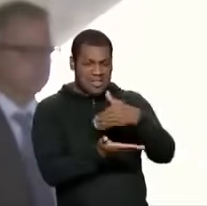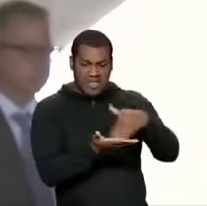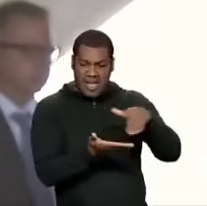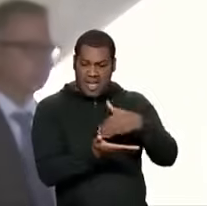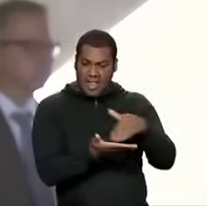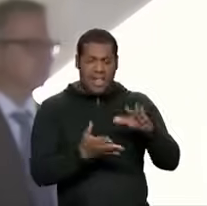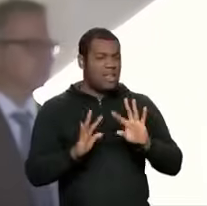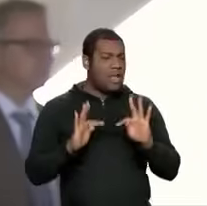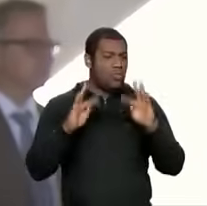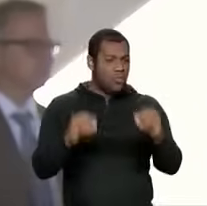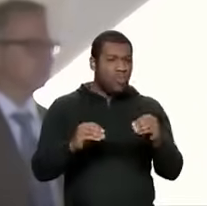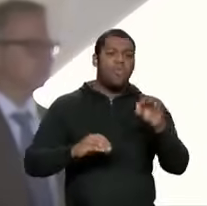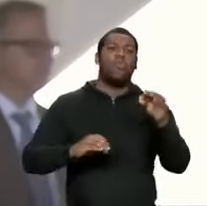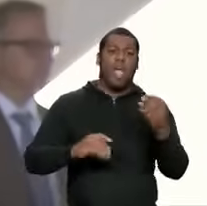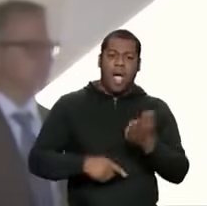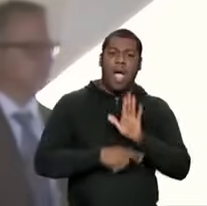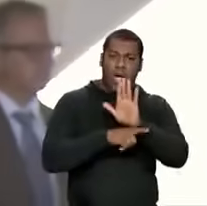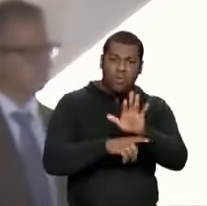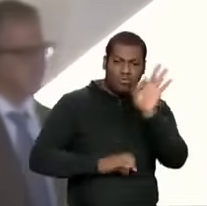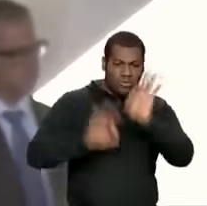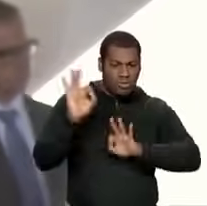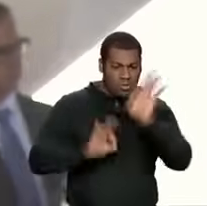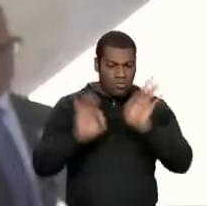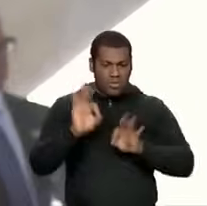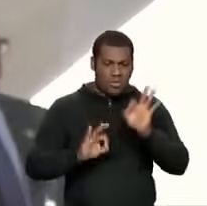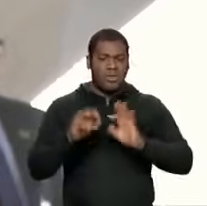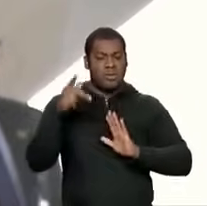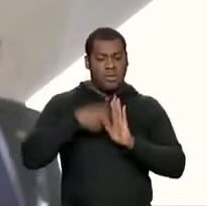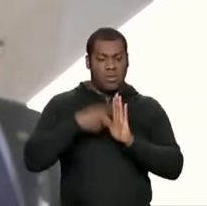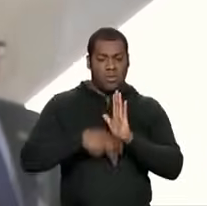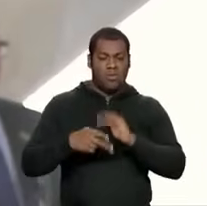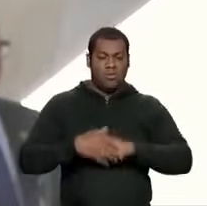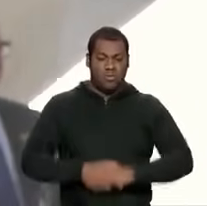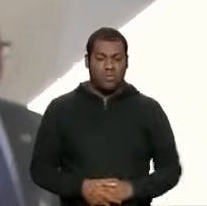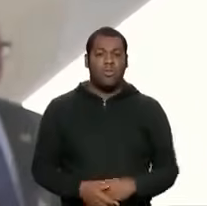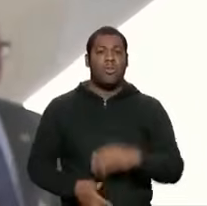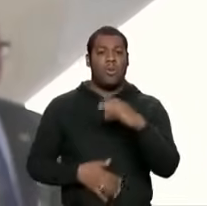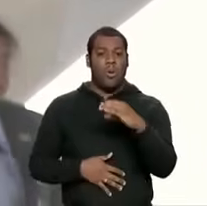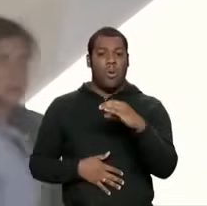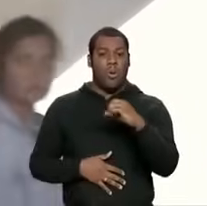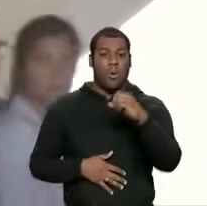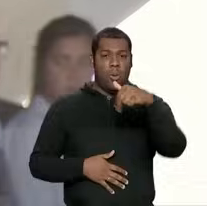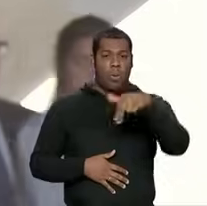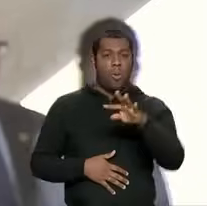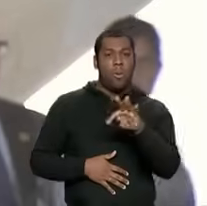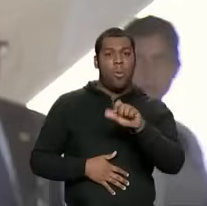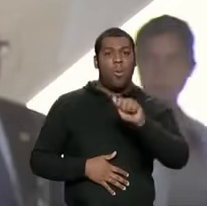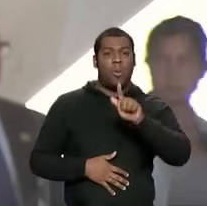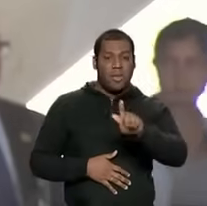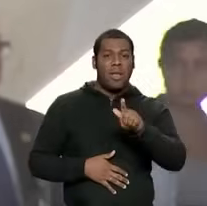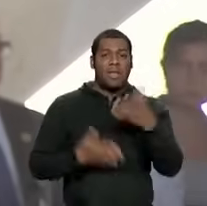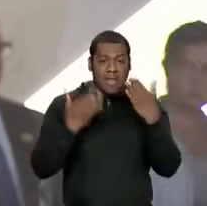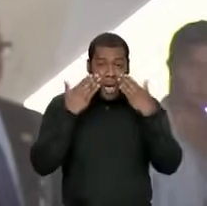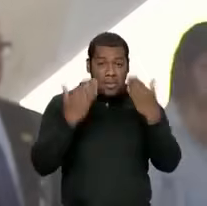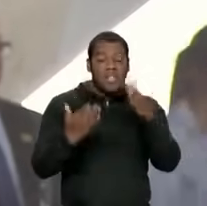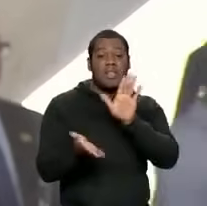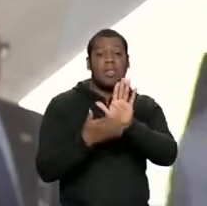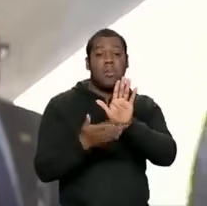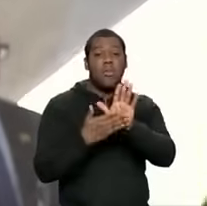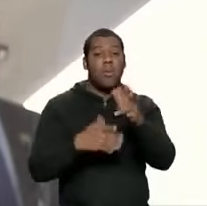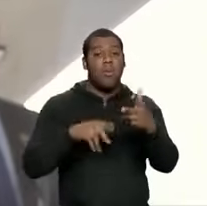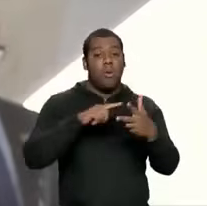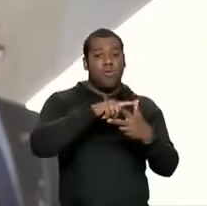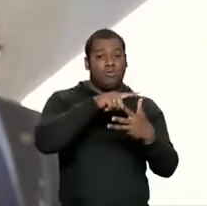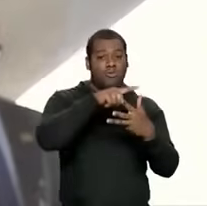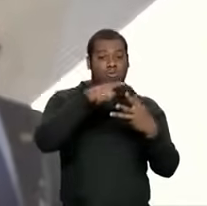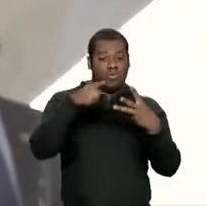nos ajudaram a negociação dessa pauta a contagem apresentou ao longo desse ano Presidente há três faltas condensado